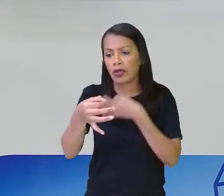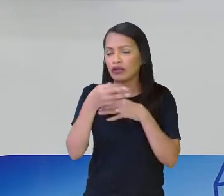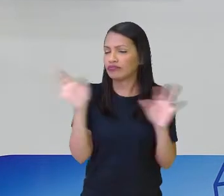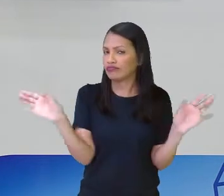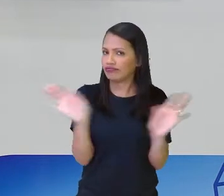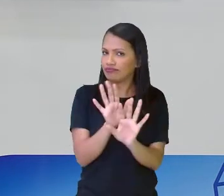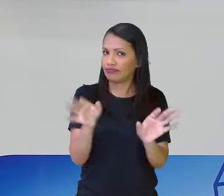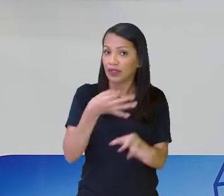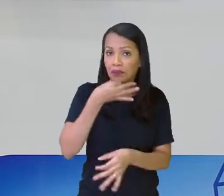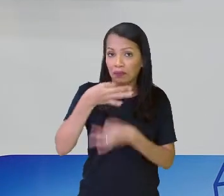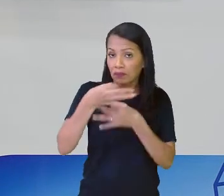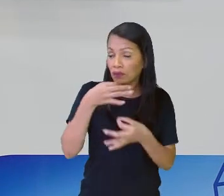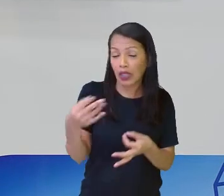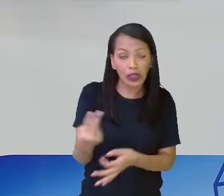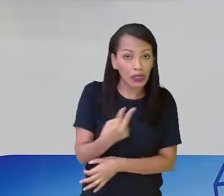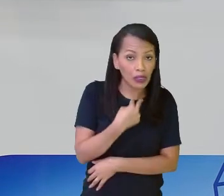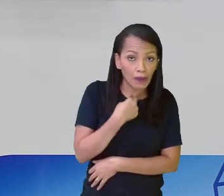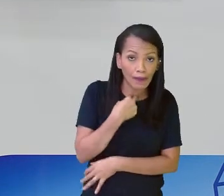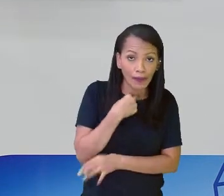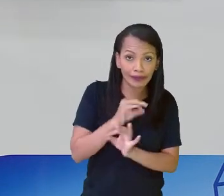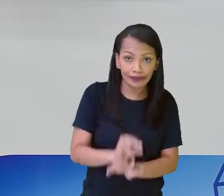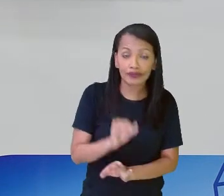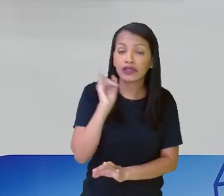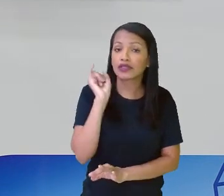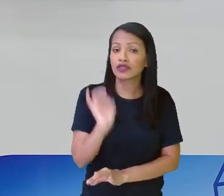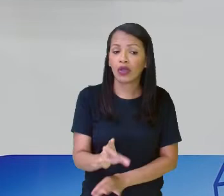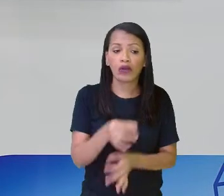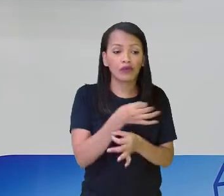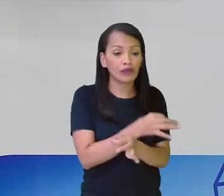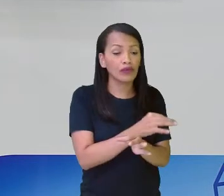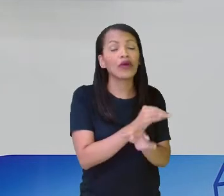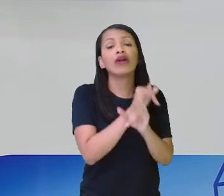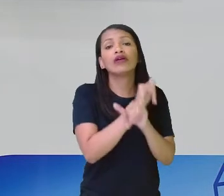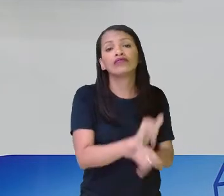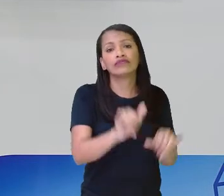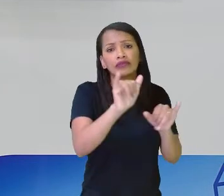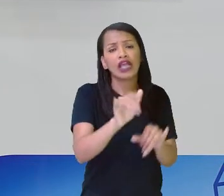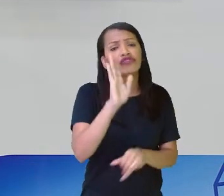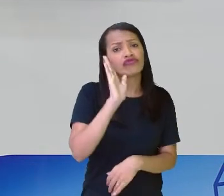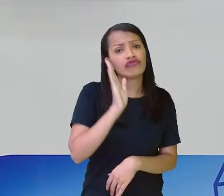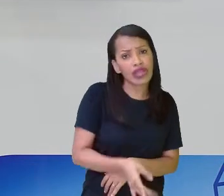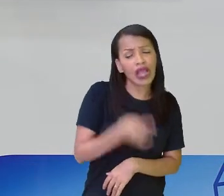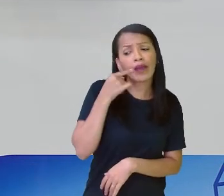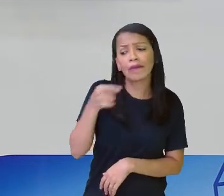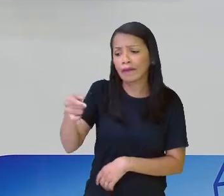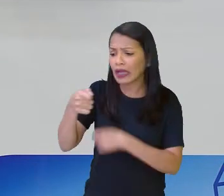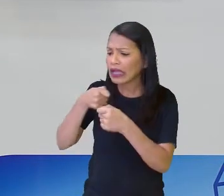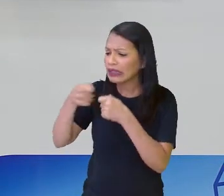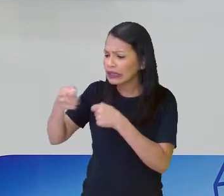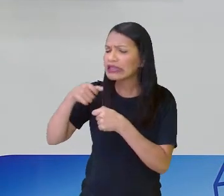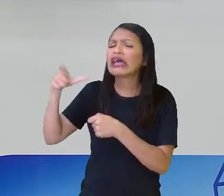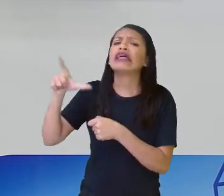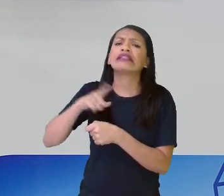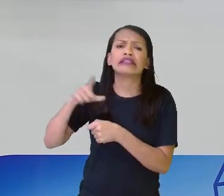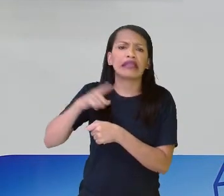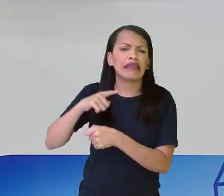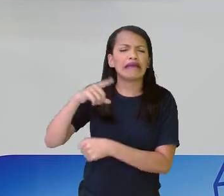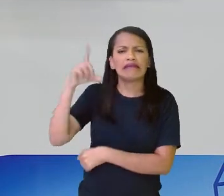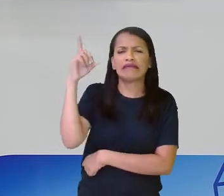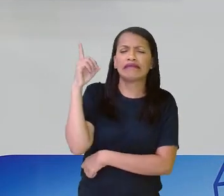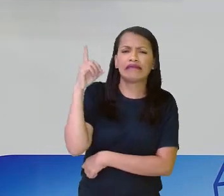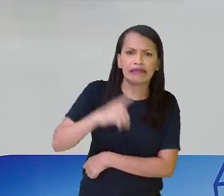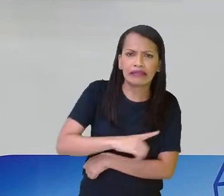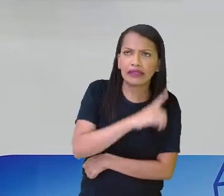tá certo? Ele não produziu, ele simplesmente informou. Já a reportagem não. Tem mais tempo, porque vai ser averiguado,